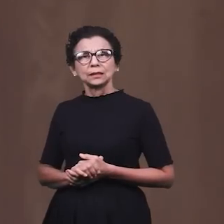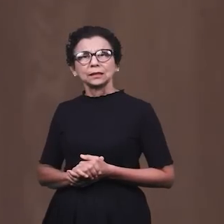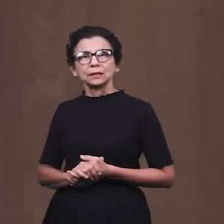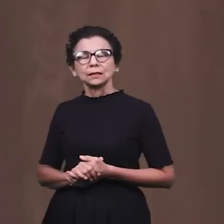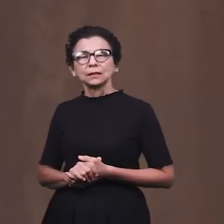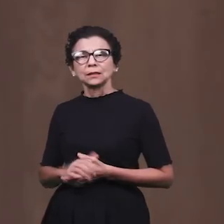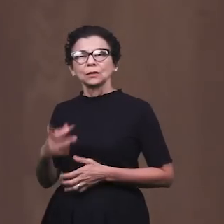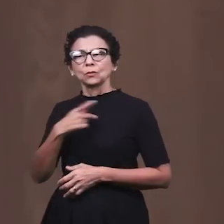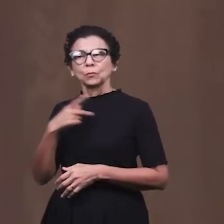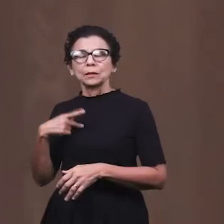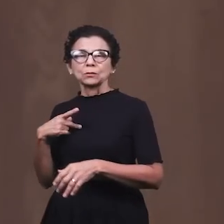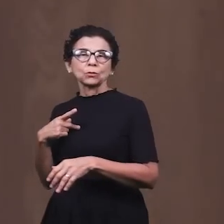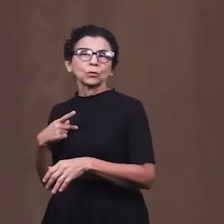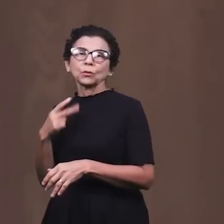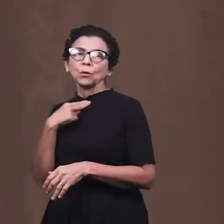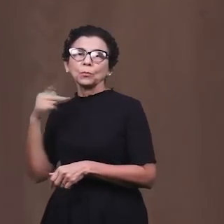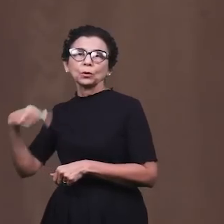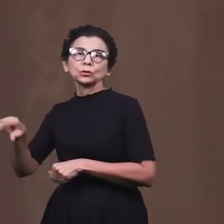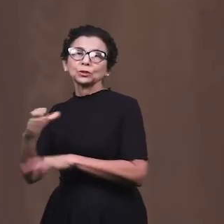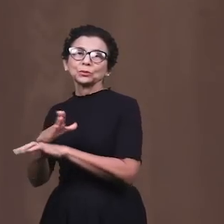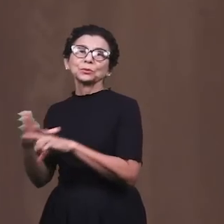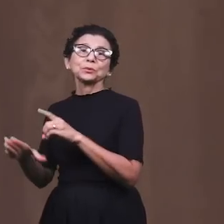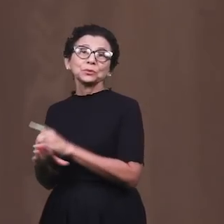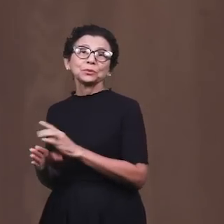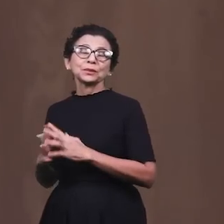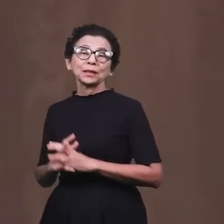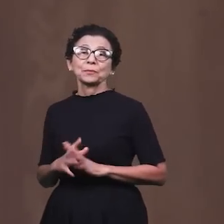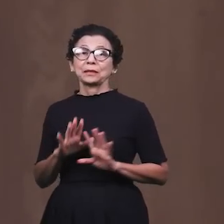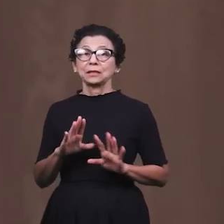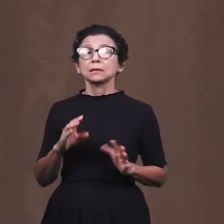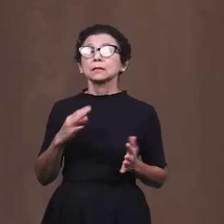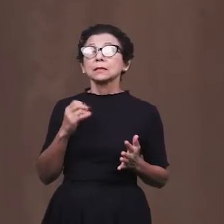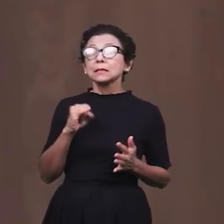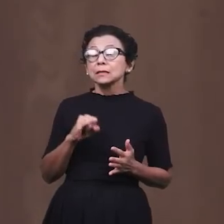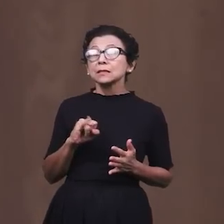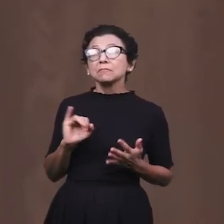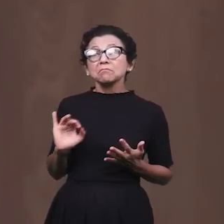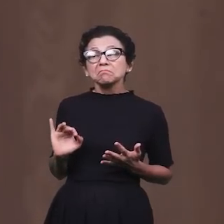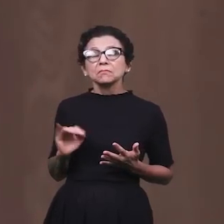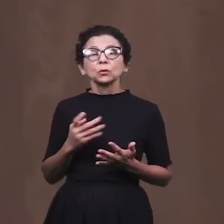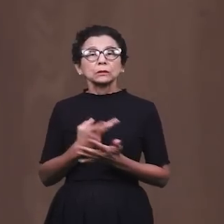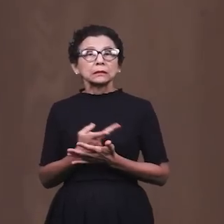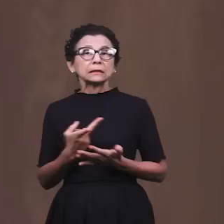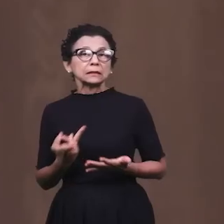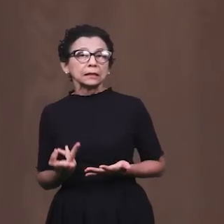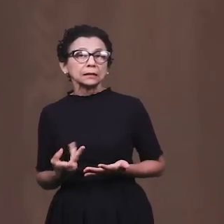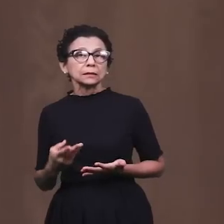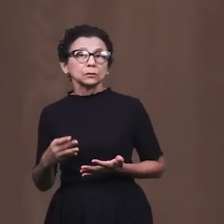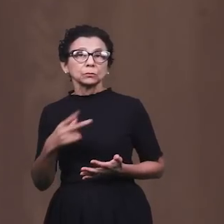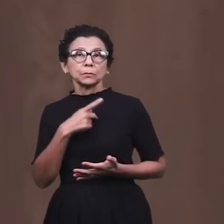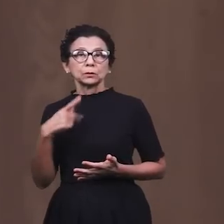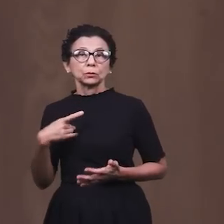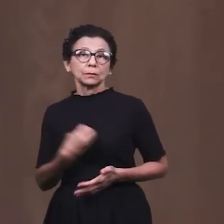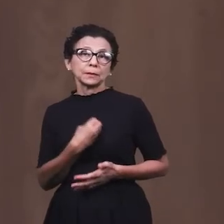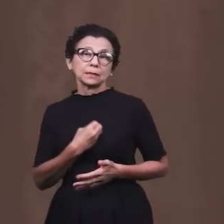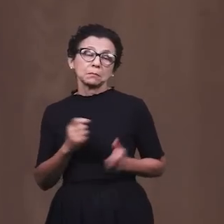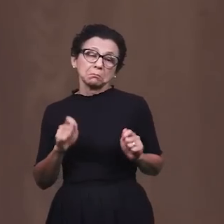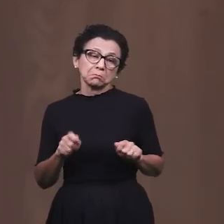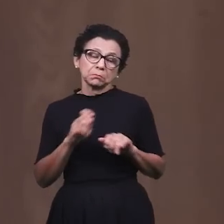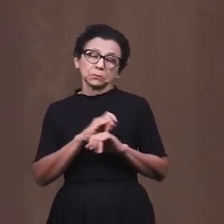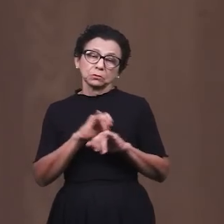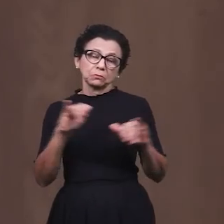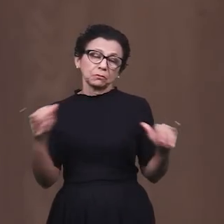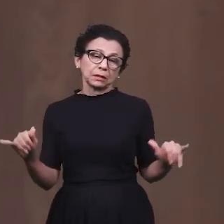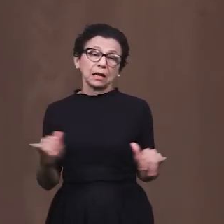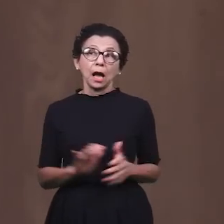pastor, depende de uma operação do Espírito Santo. Os diáconos que foram orar também, não foi um diácono que orou, foram todos, o corpo estava